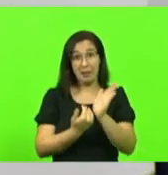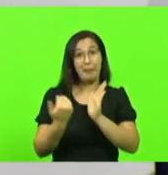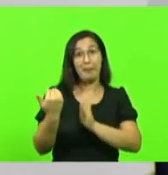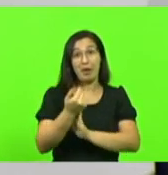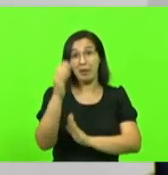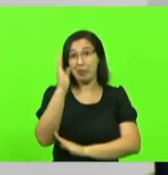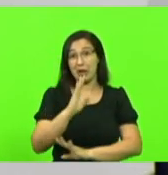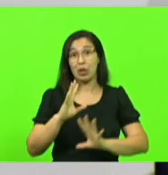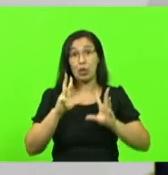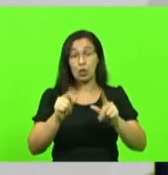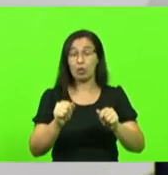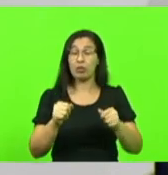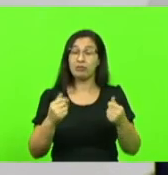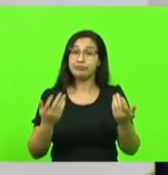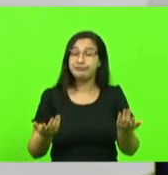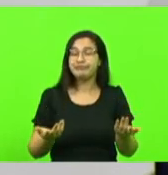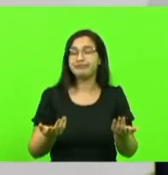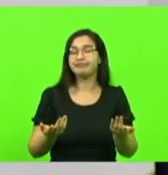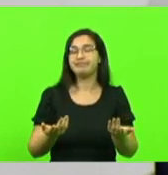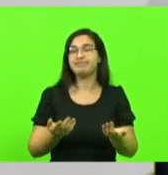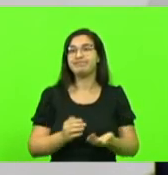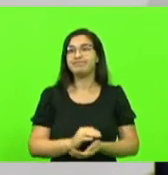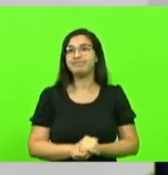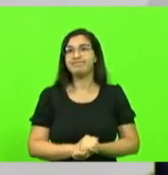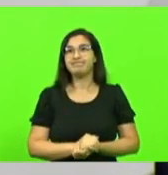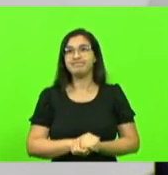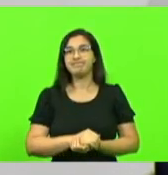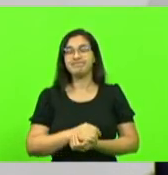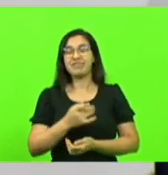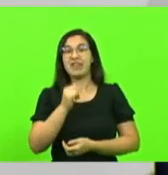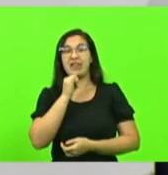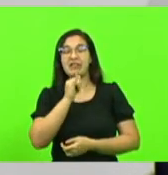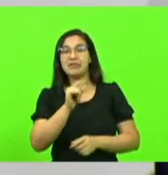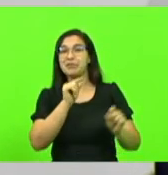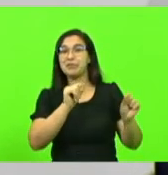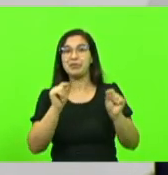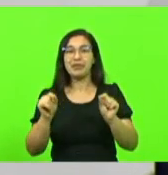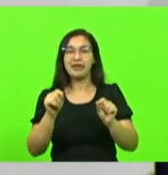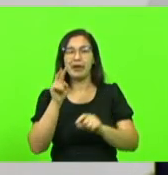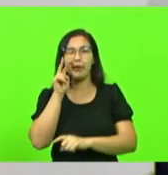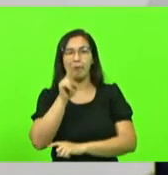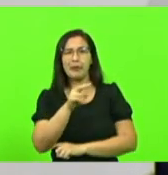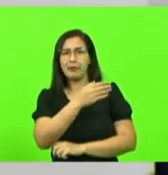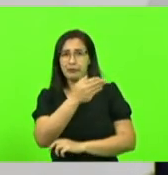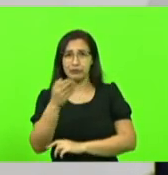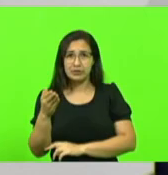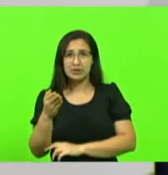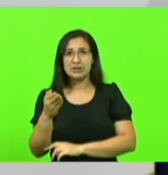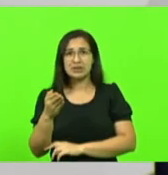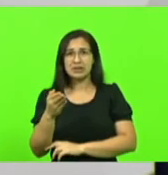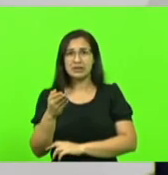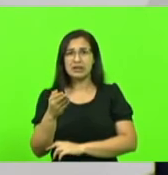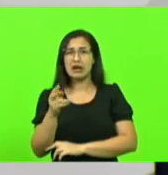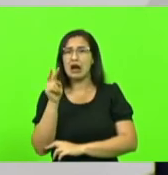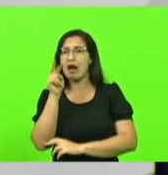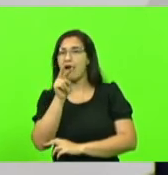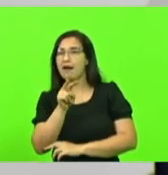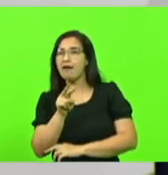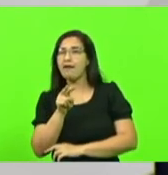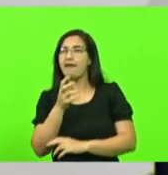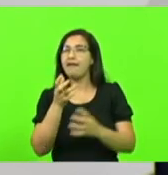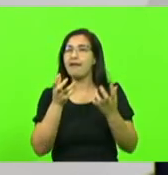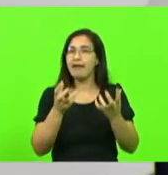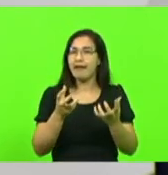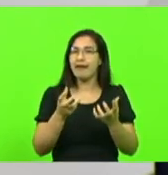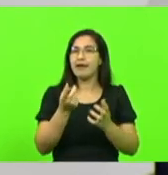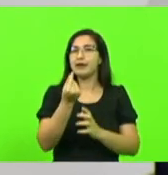governo fala que não, tem dinheiro para tudo, ao mesmo tempo ele está dizendo que ele está olhando para você com um olhar querendo o seu